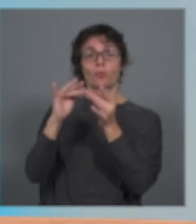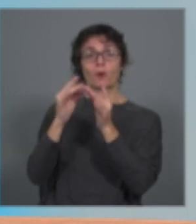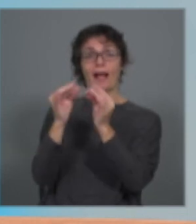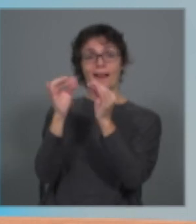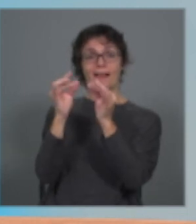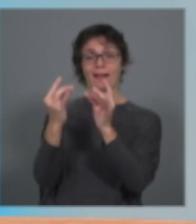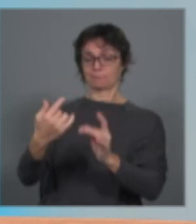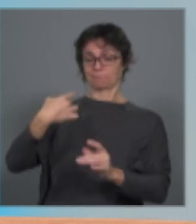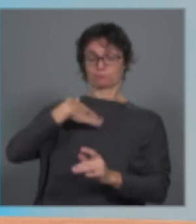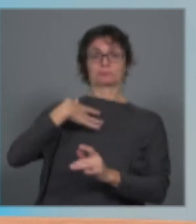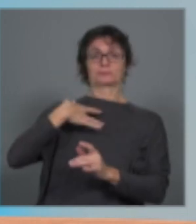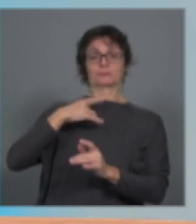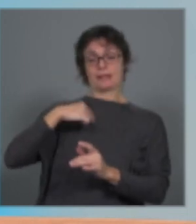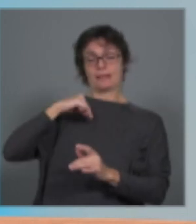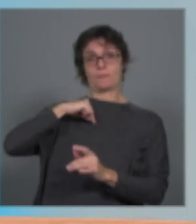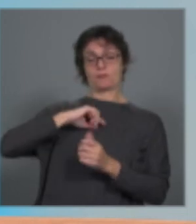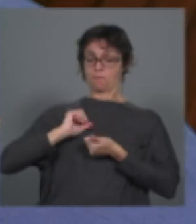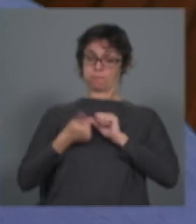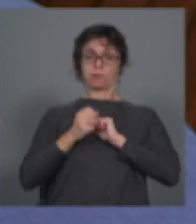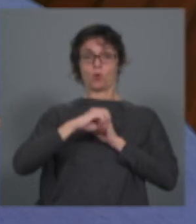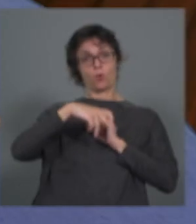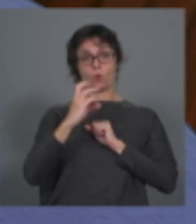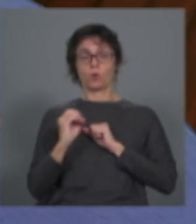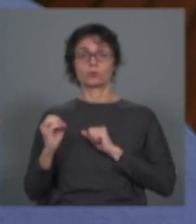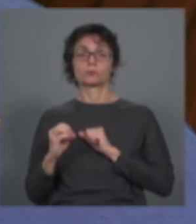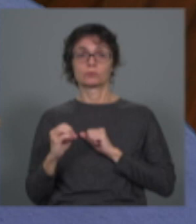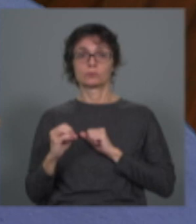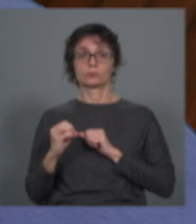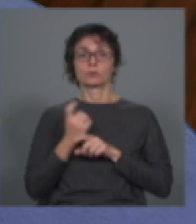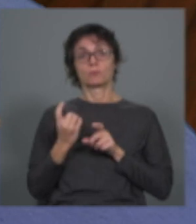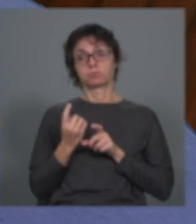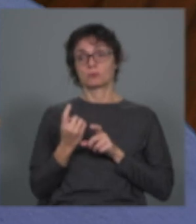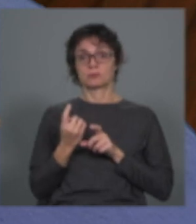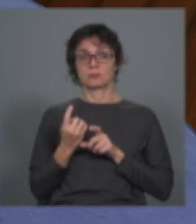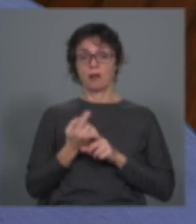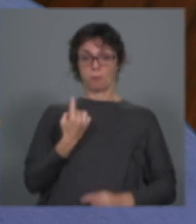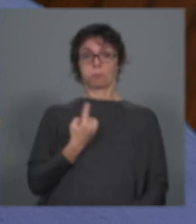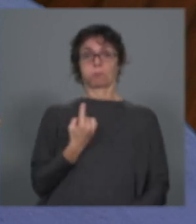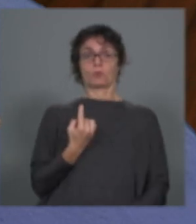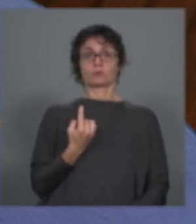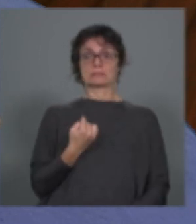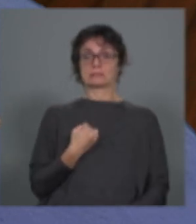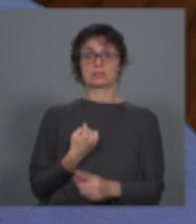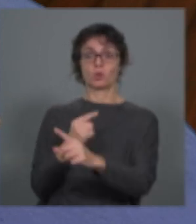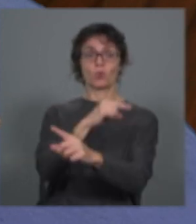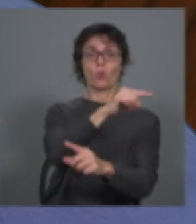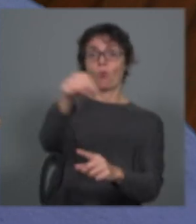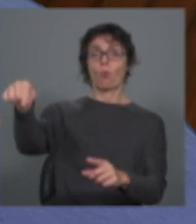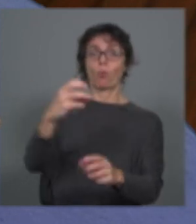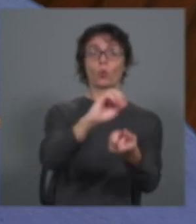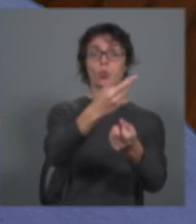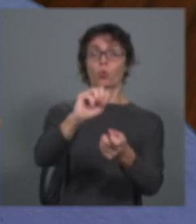do mundo, mas está sozinho com o ouro todo do mundo. Que sentido é que isto faz? E foi este sentido de individualidade que